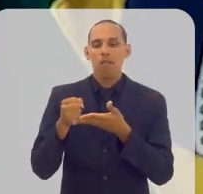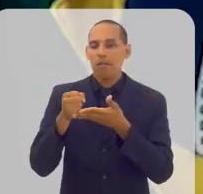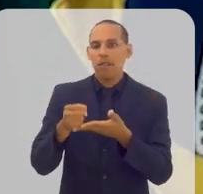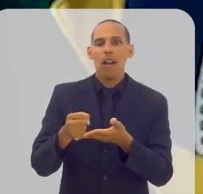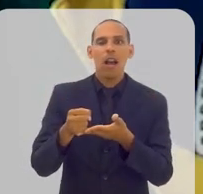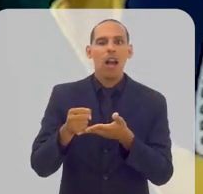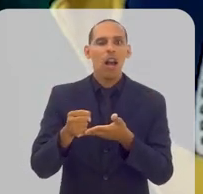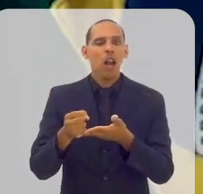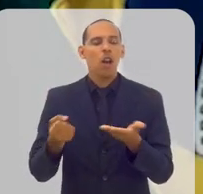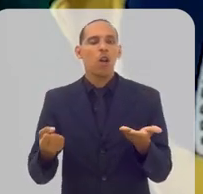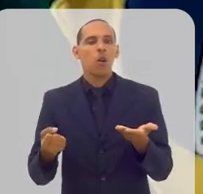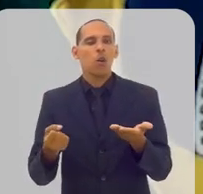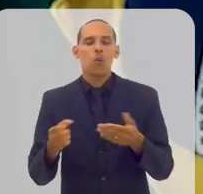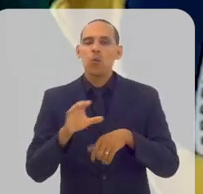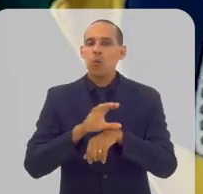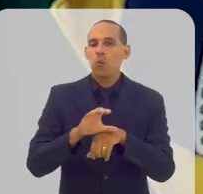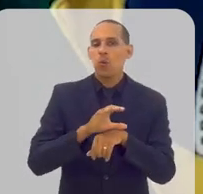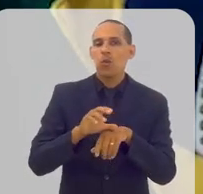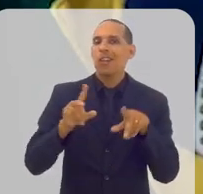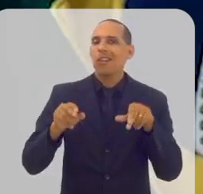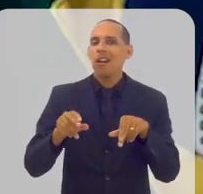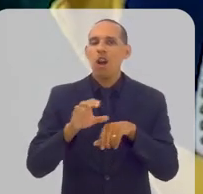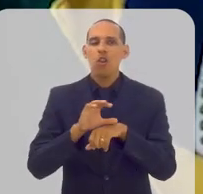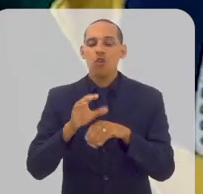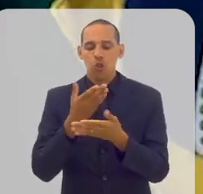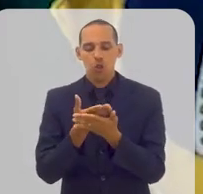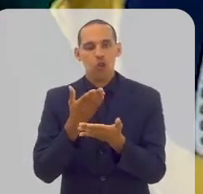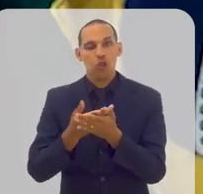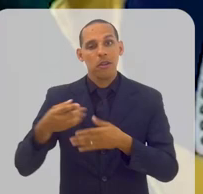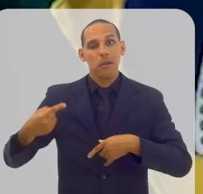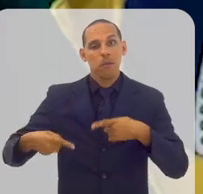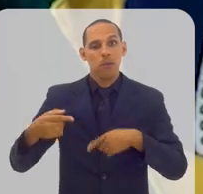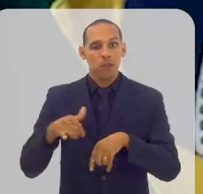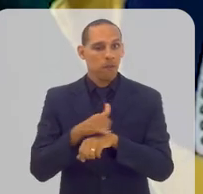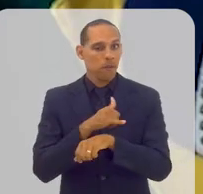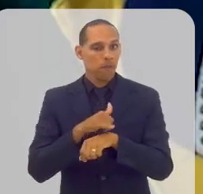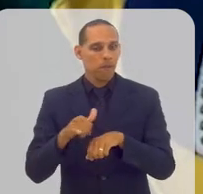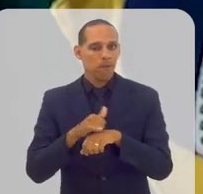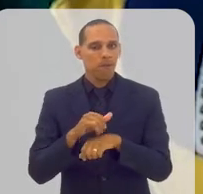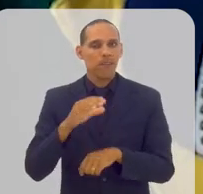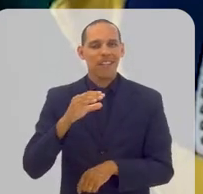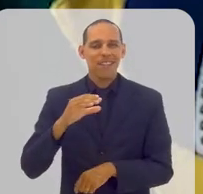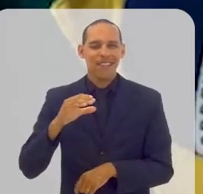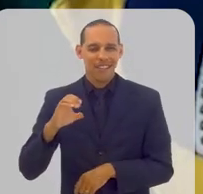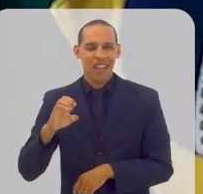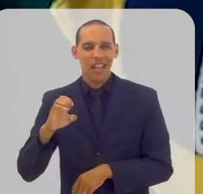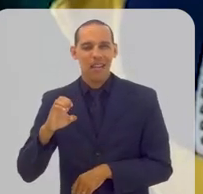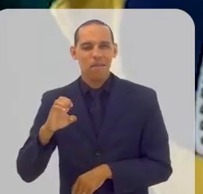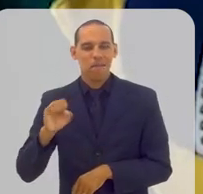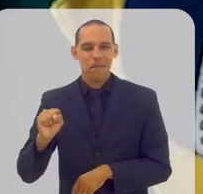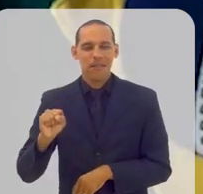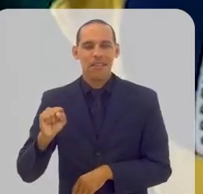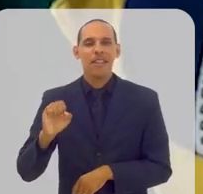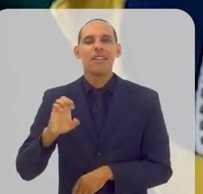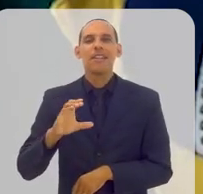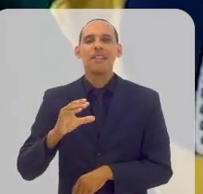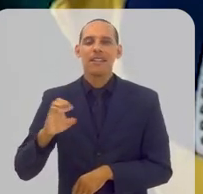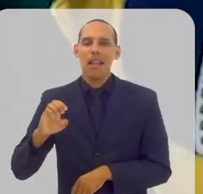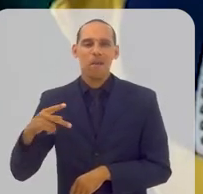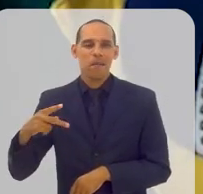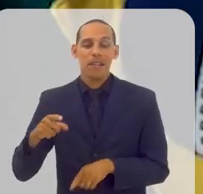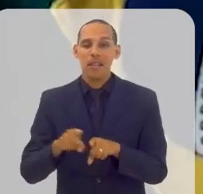oferecer cursos, né, como o curso de Estudos de Política Estratégica, o CEP, e de Logística